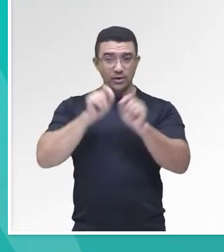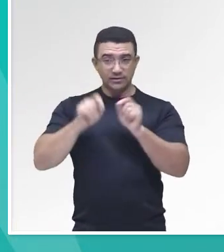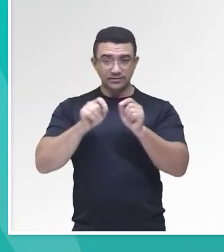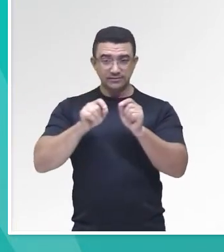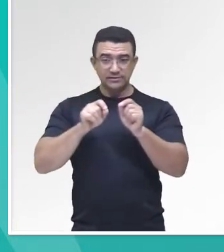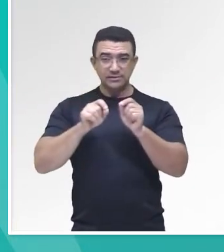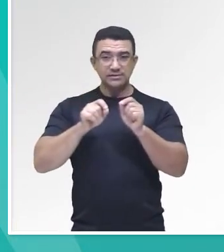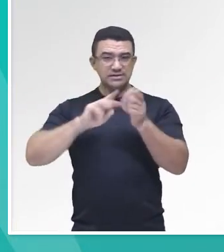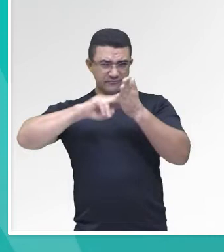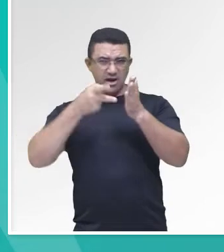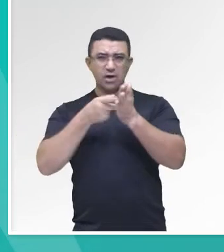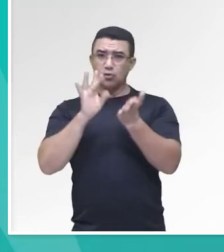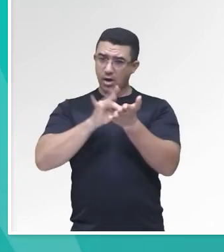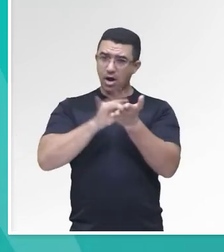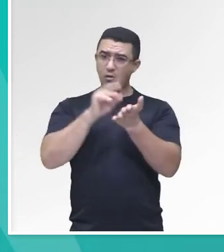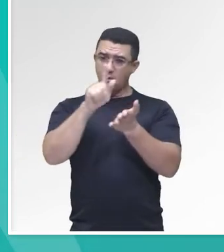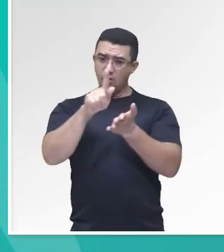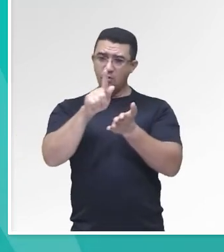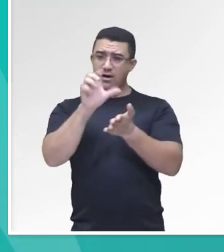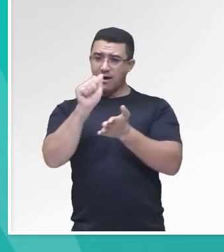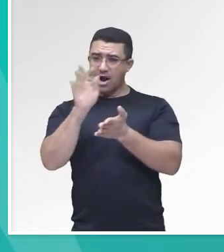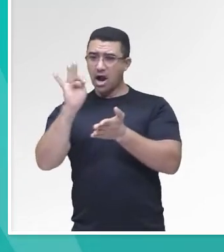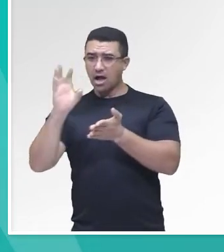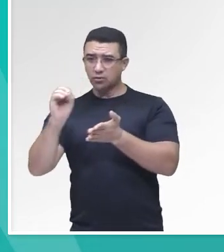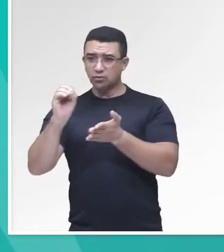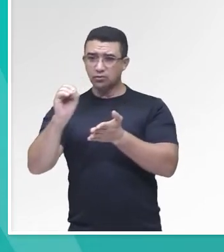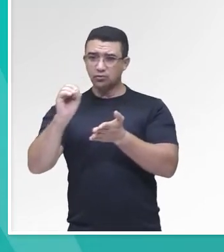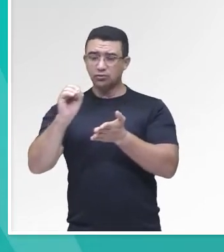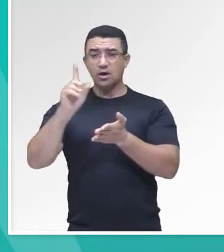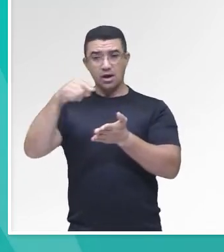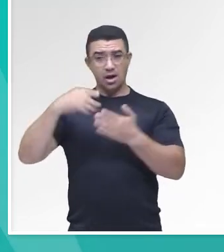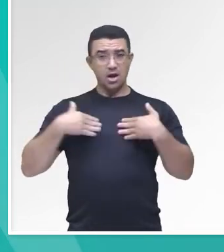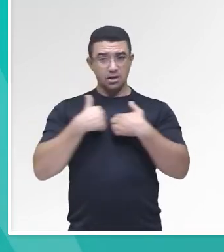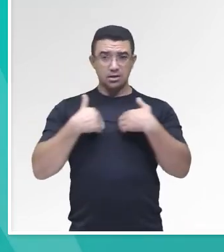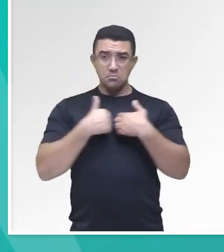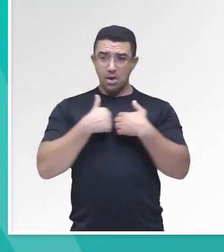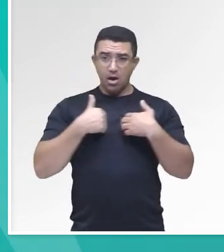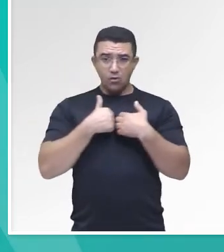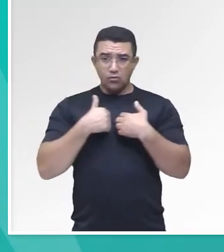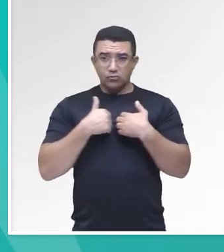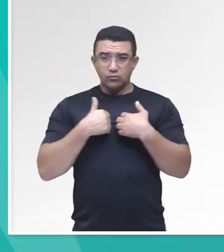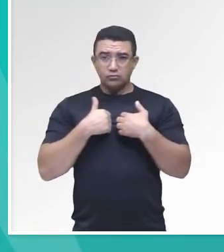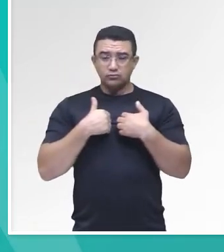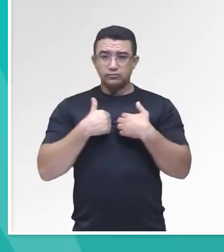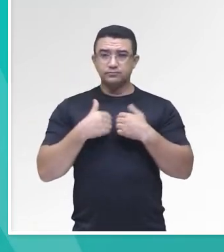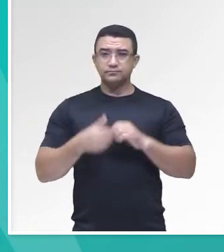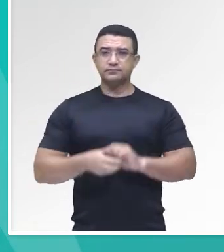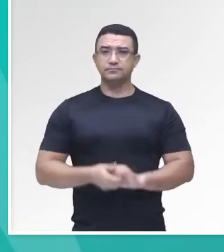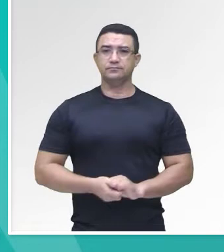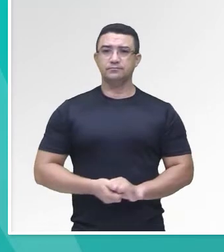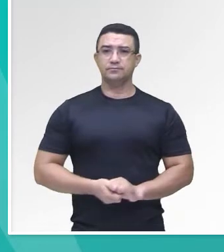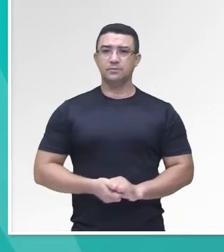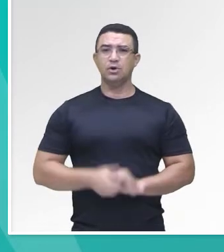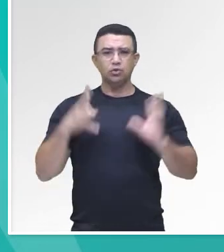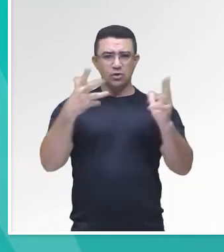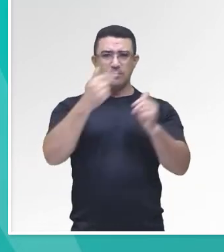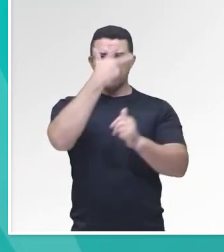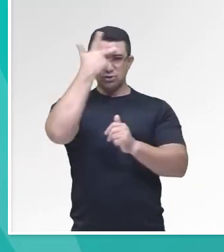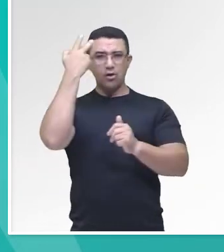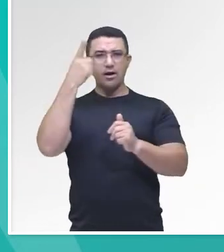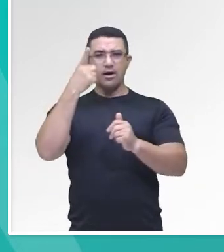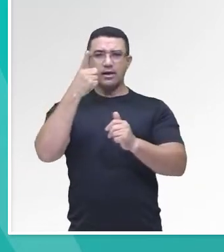né? Então, é um animal de estimação, né? Que todo mundo tem,